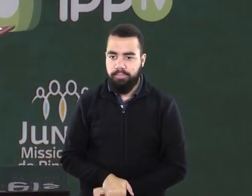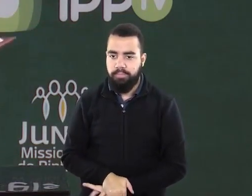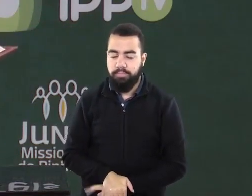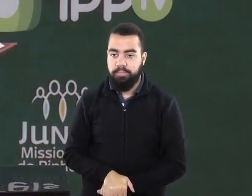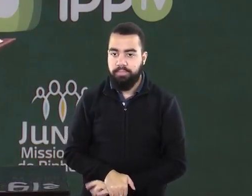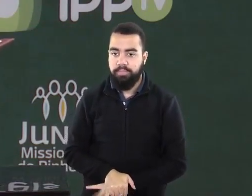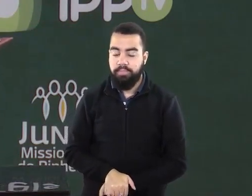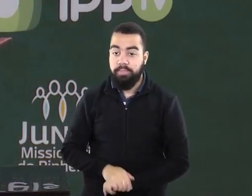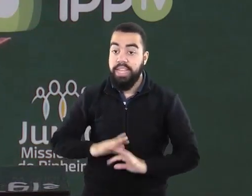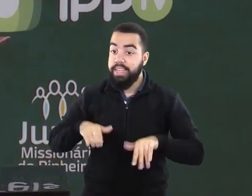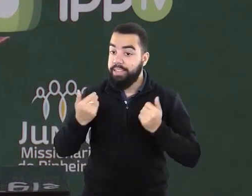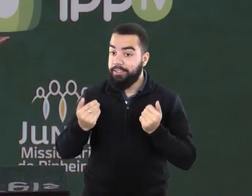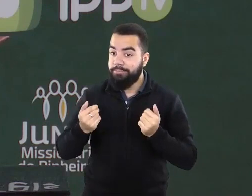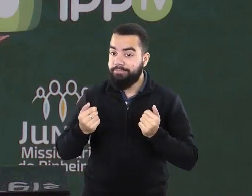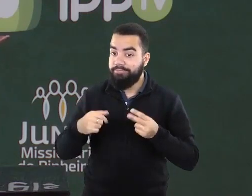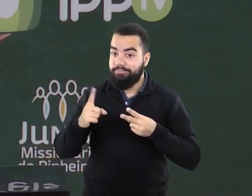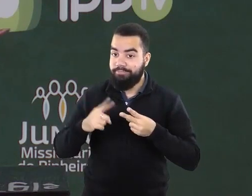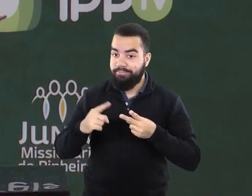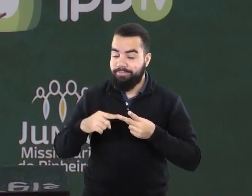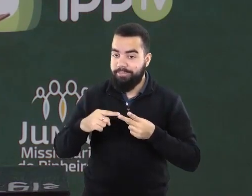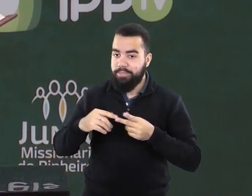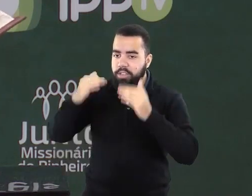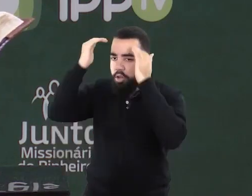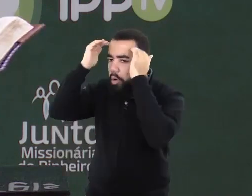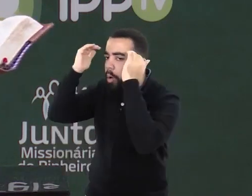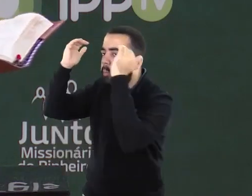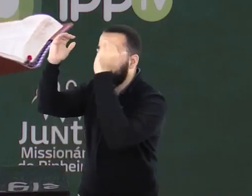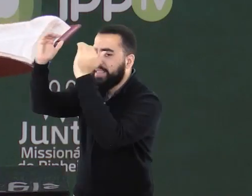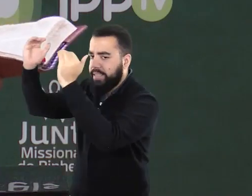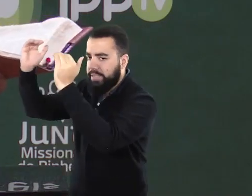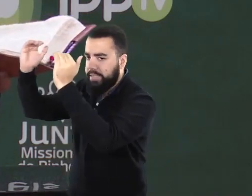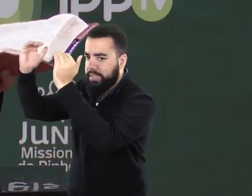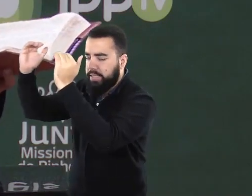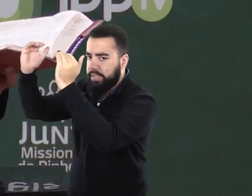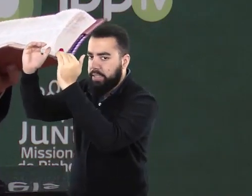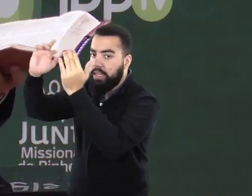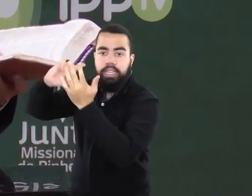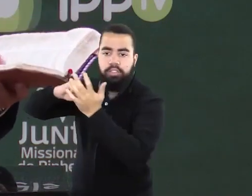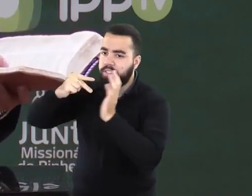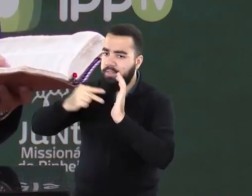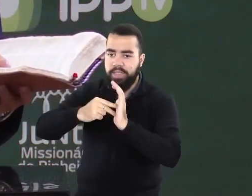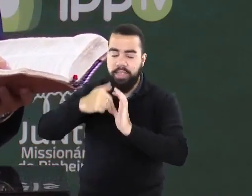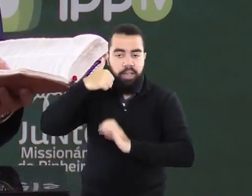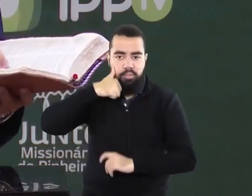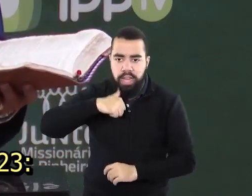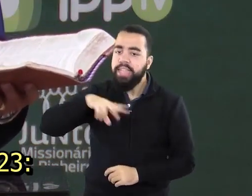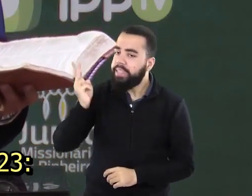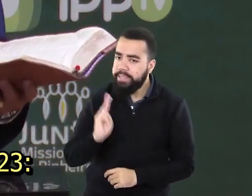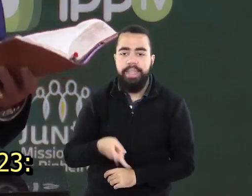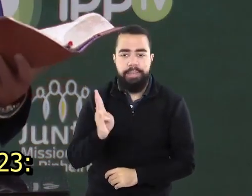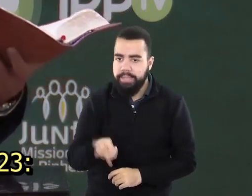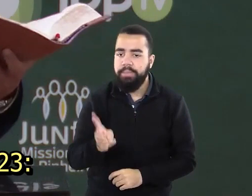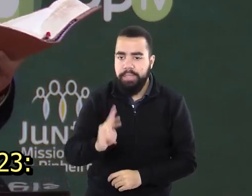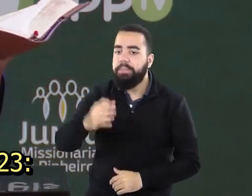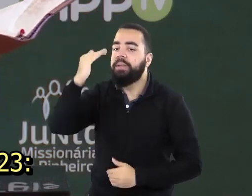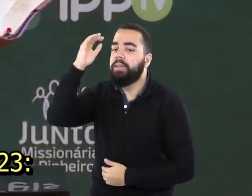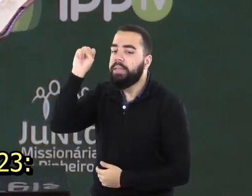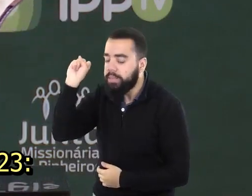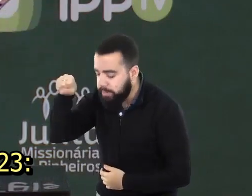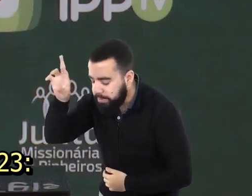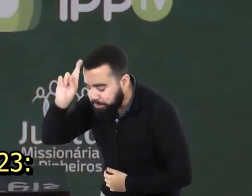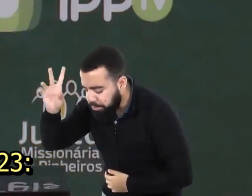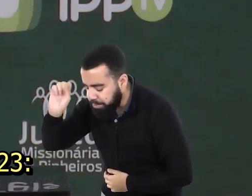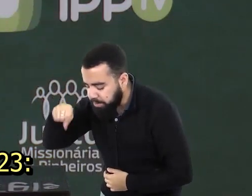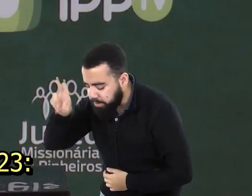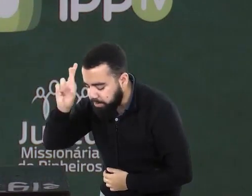a ideia de submissão não significa que a mulher ela é uma espécie de capacho. Veja comigo o que está escrito no